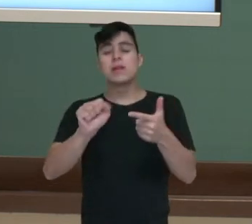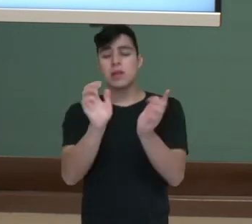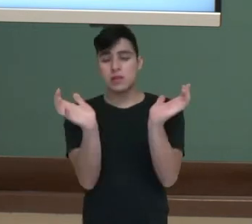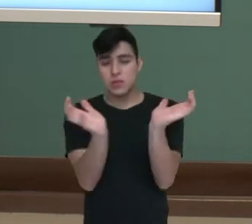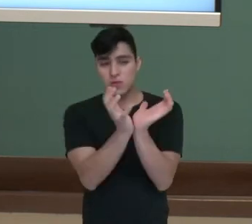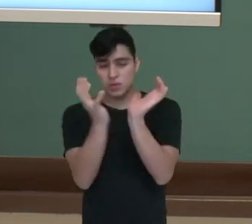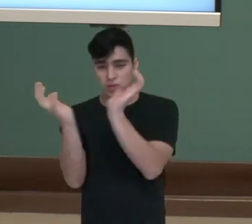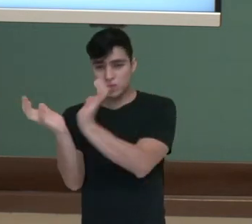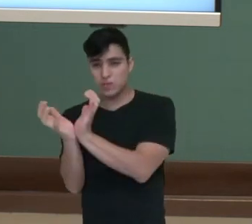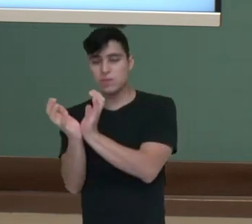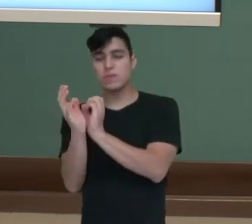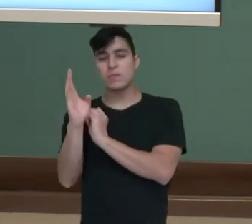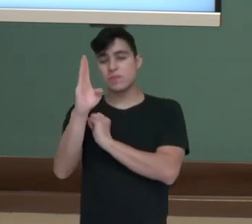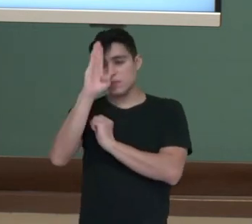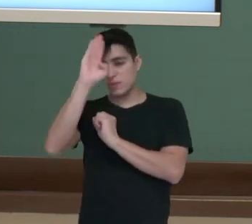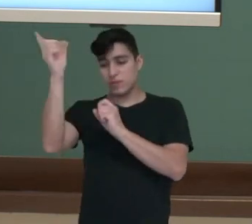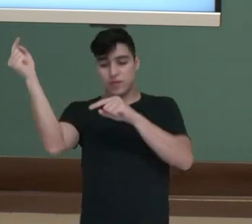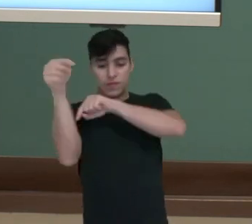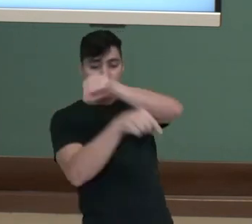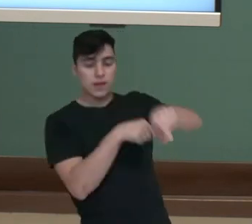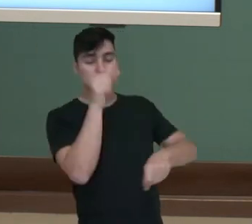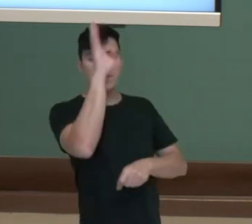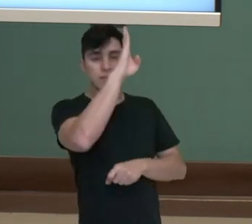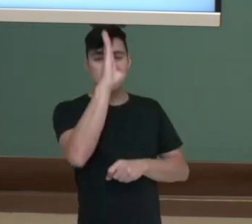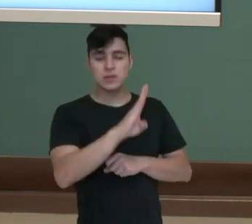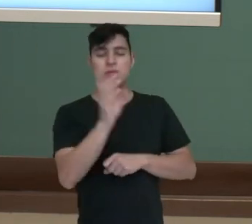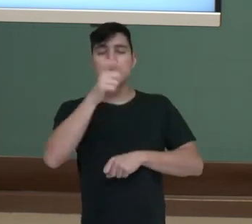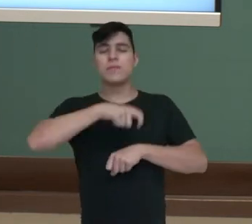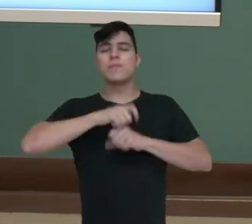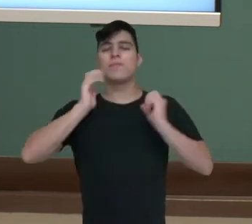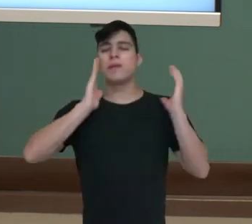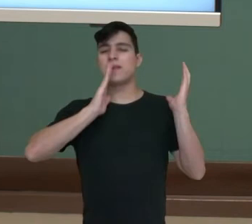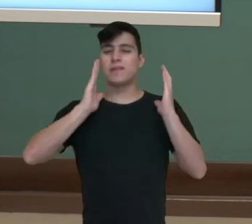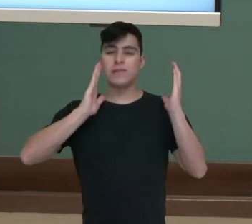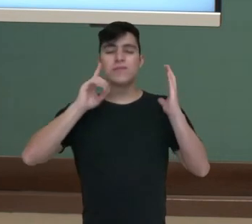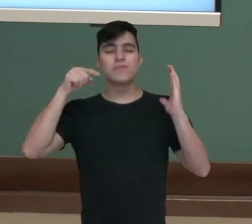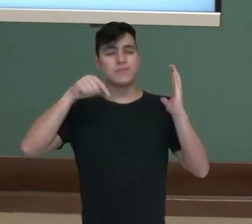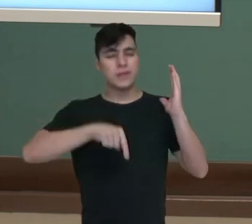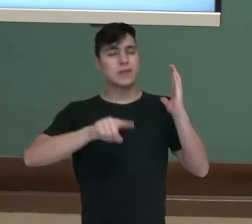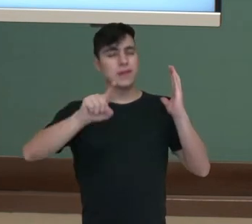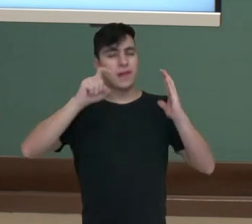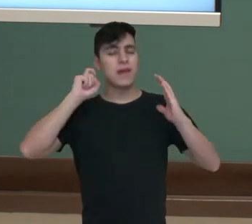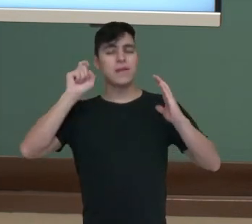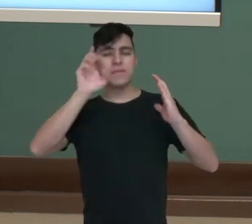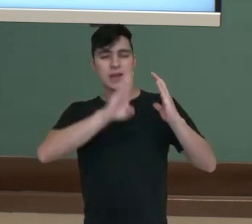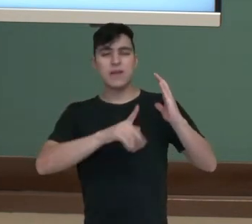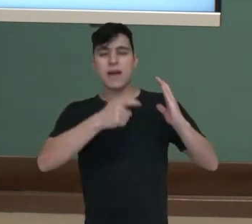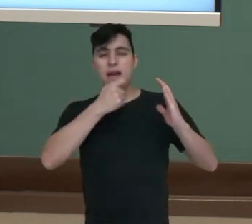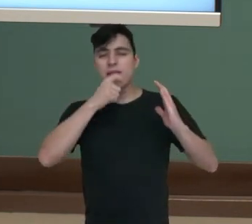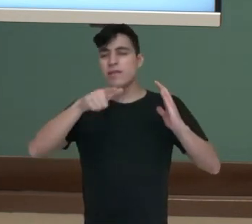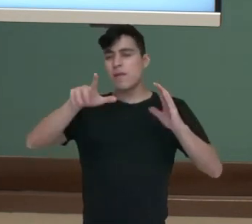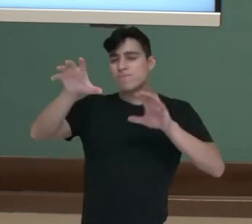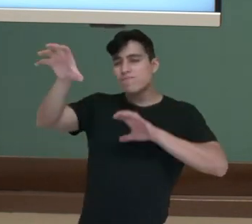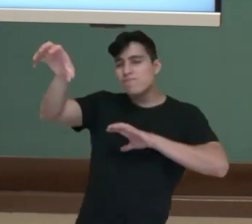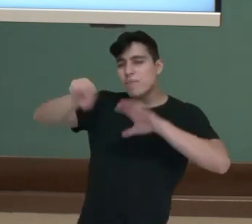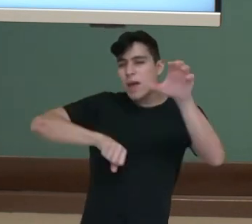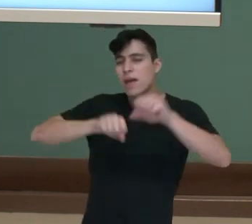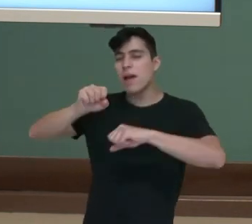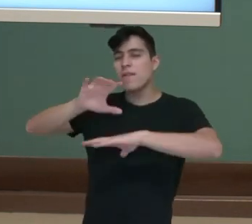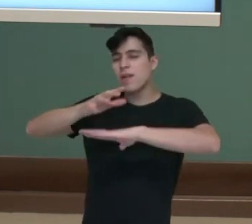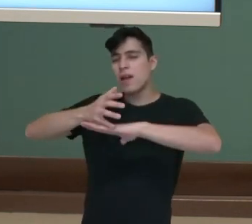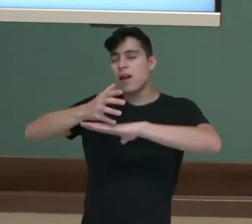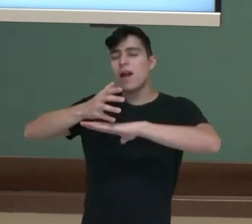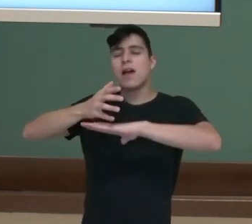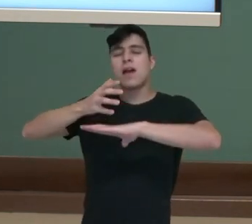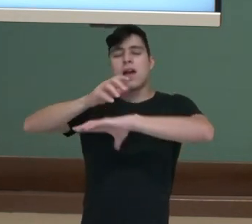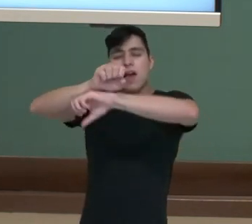foram trazidos para o Brasil durante o processo de escravização dos povos africanos, né? Então aqui é onde eu vou encontrar